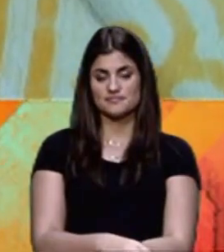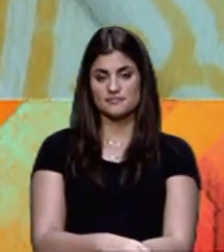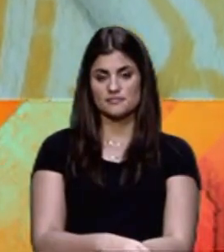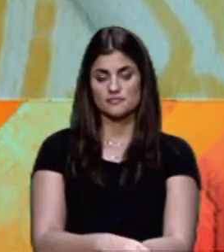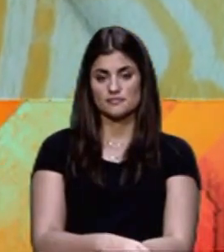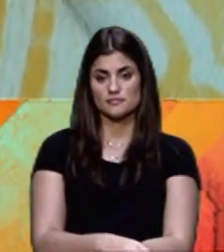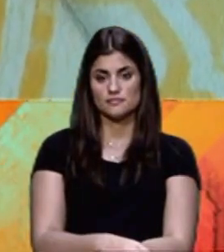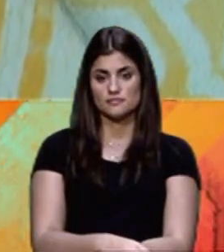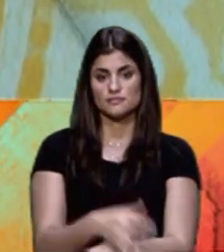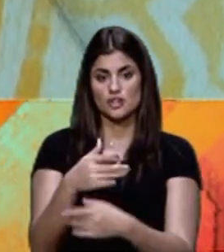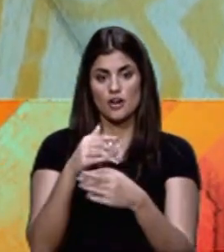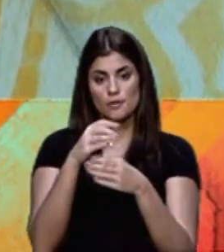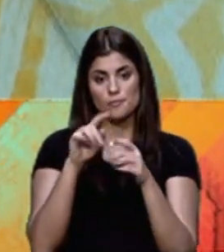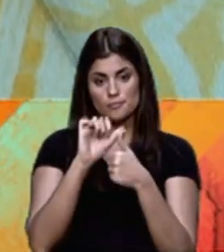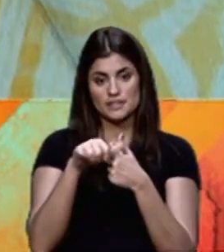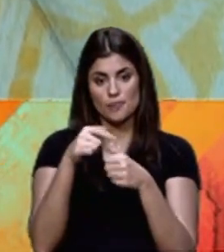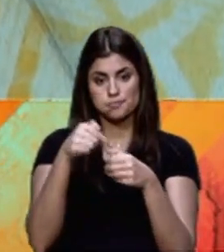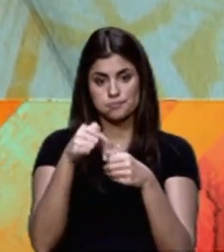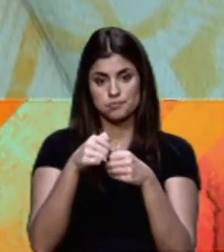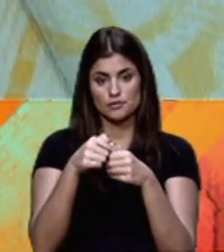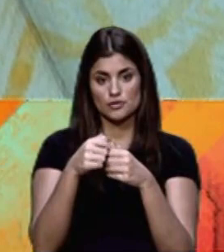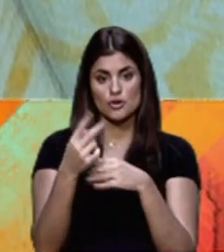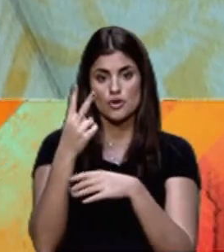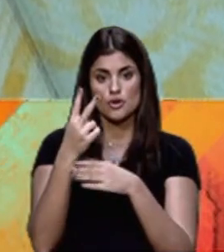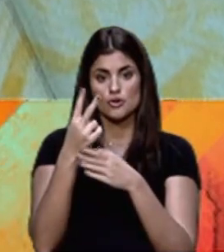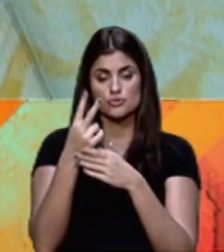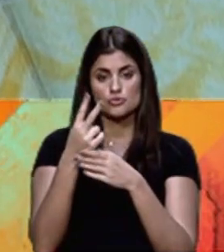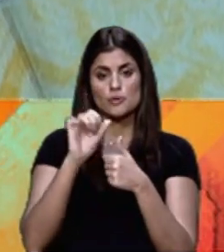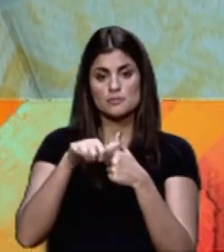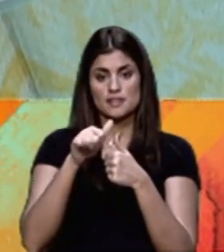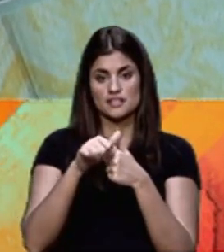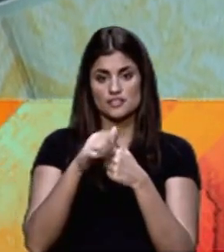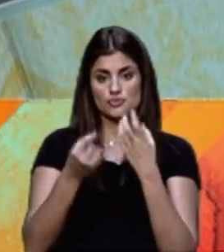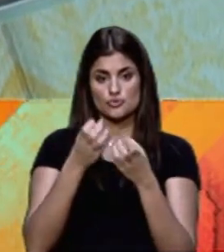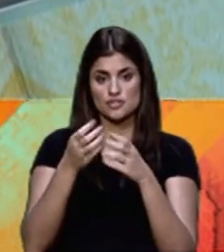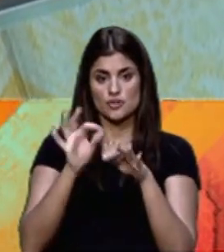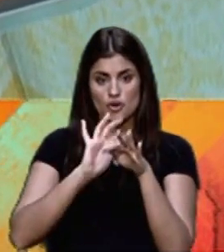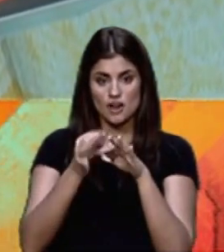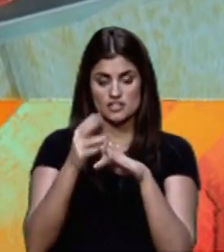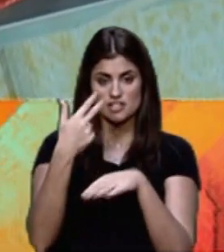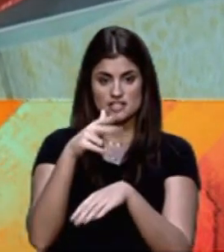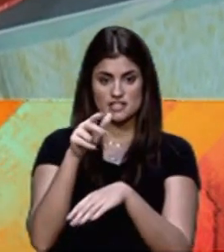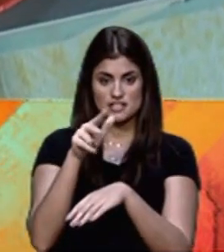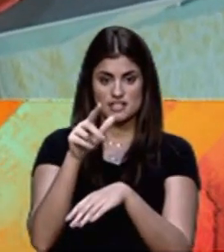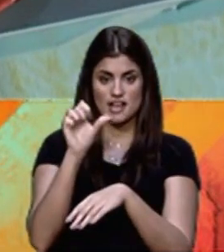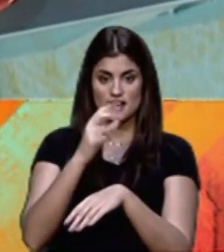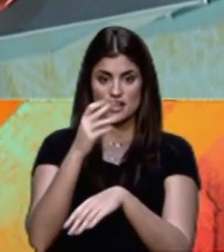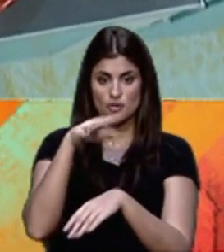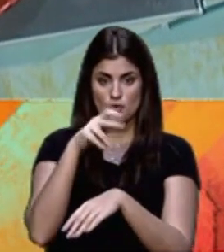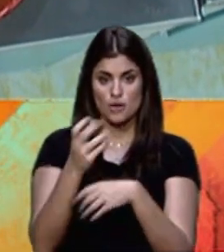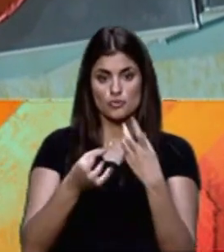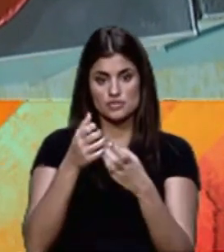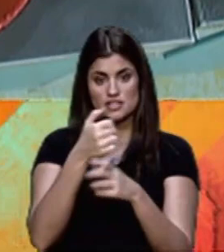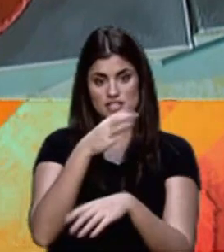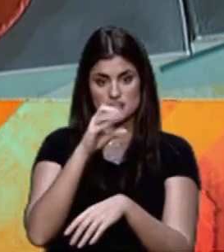Vamos então rechear as nossas batatinhas. Taça de batata com quinoa e galinha. Duas batatas médias cozidas com casca. 100 gramas de quinoa